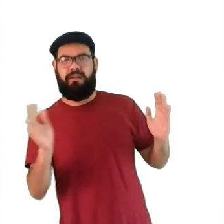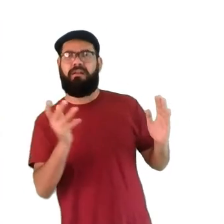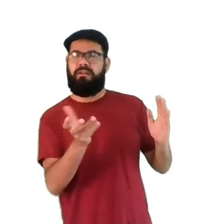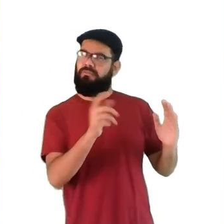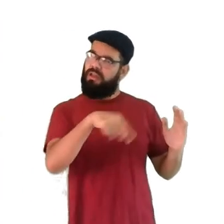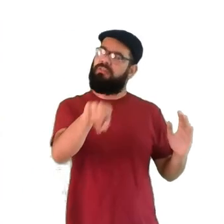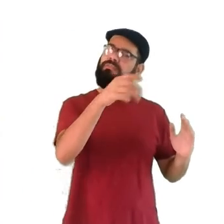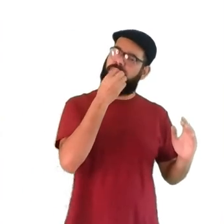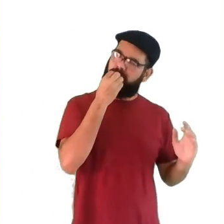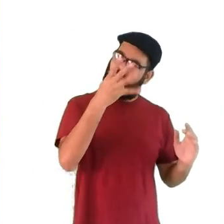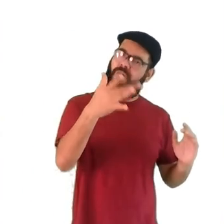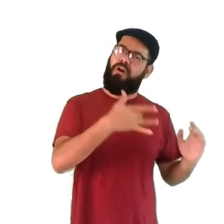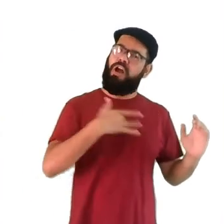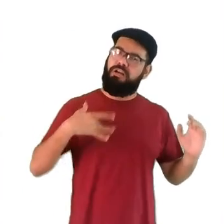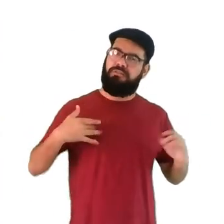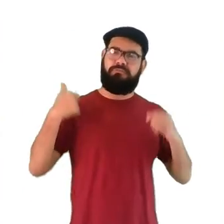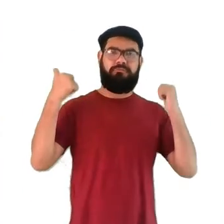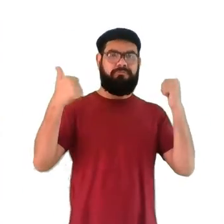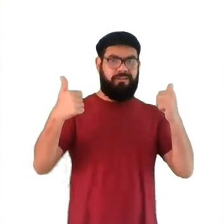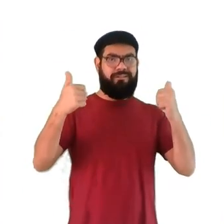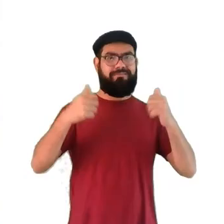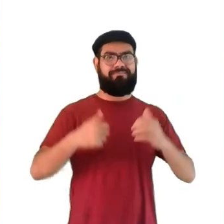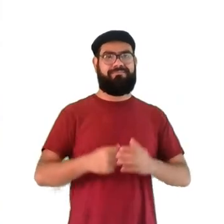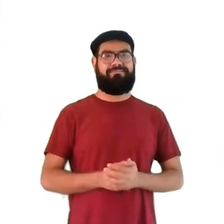aí desde a adolescência.